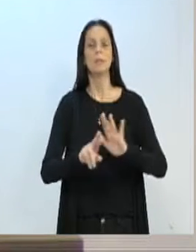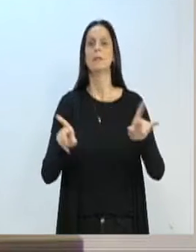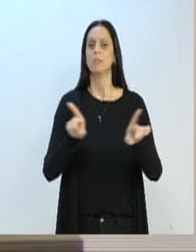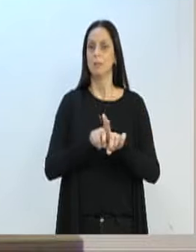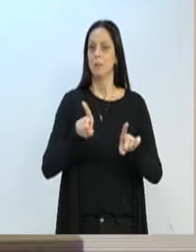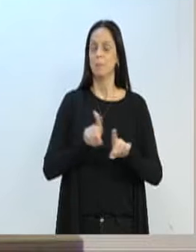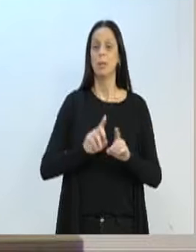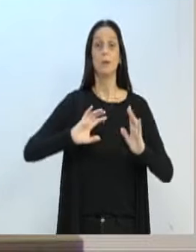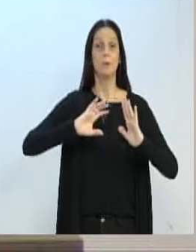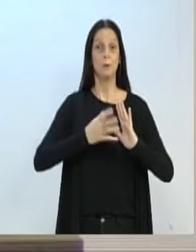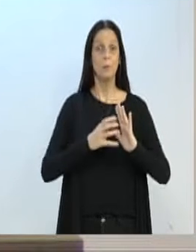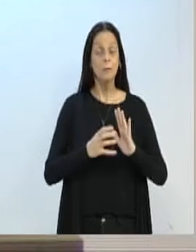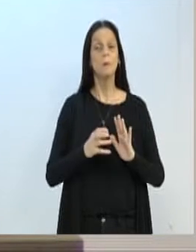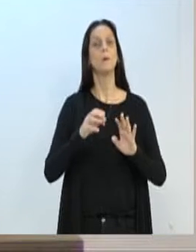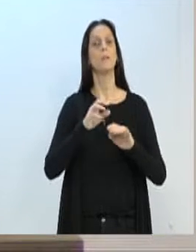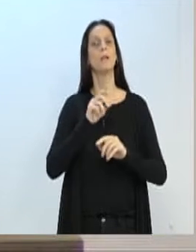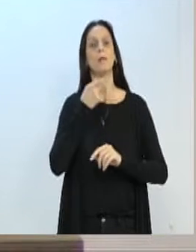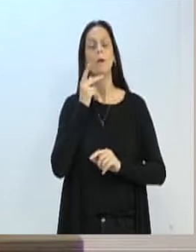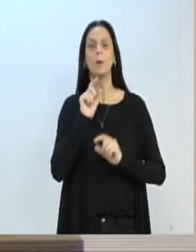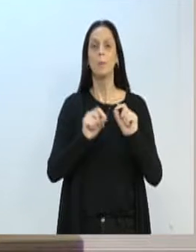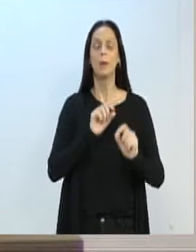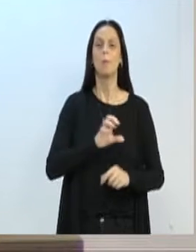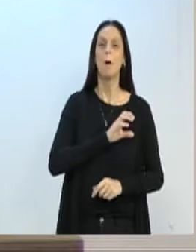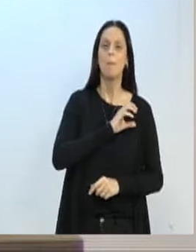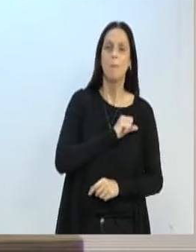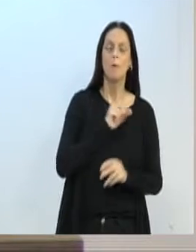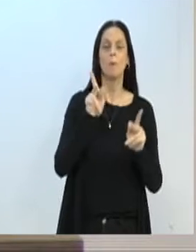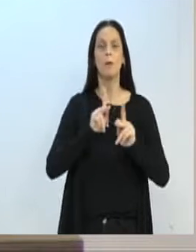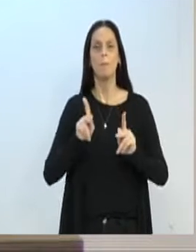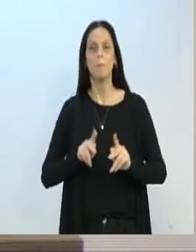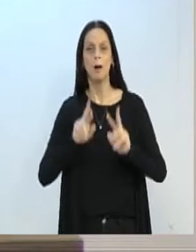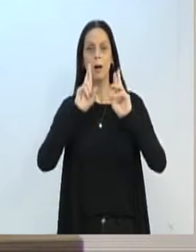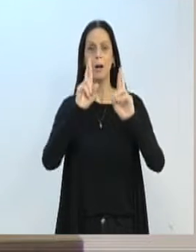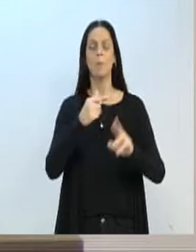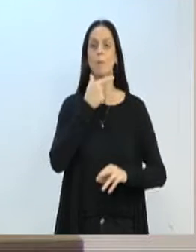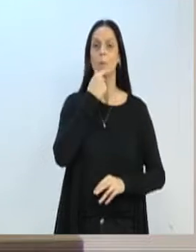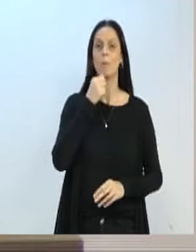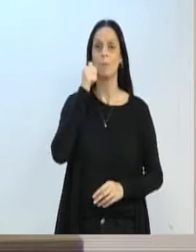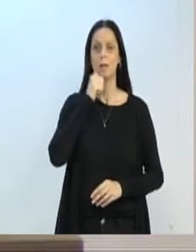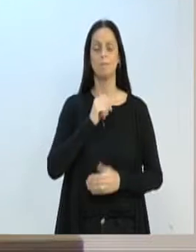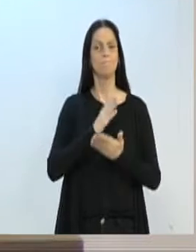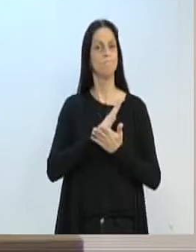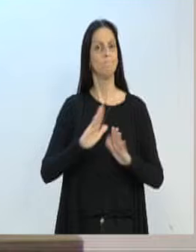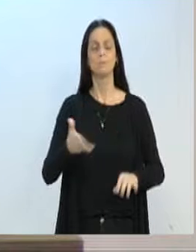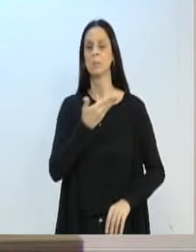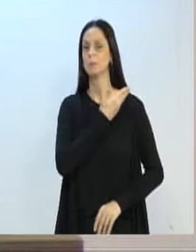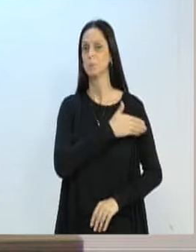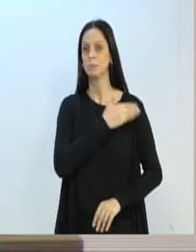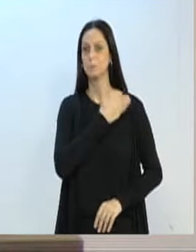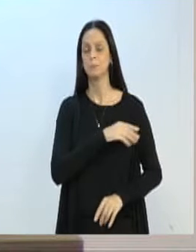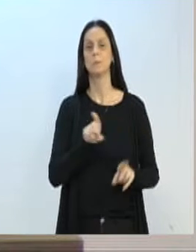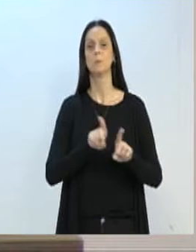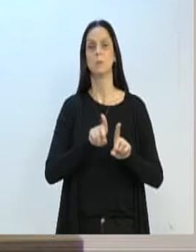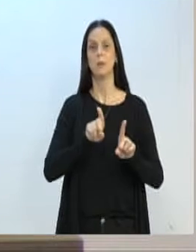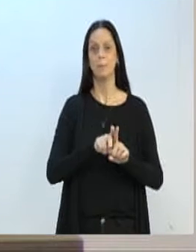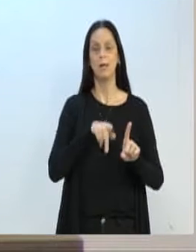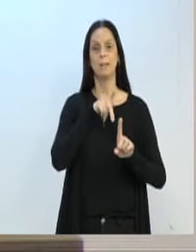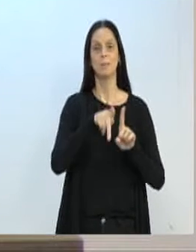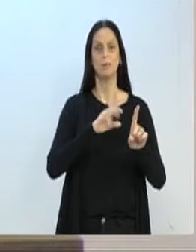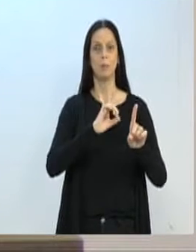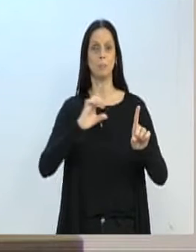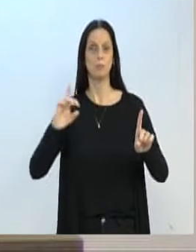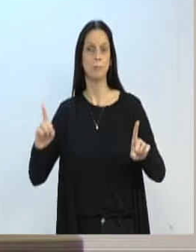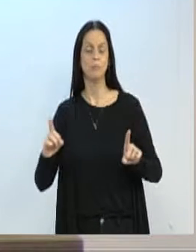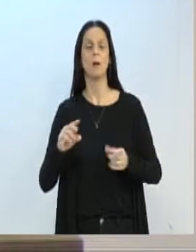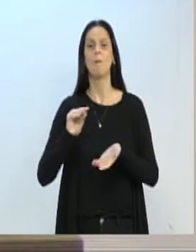partido que prega o amor, que prega a paz, o diálogo, o respeito a todos e a todas. O fim do preconceito, do racismo, da xenofobia, da homofobia, da intolerância